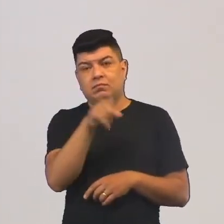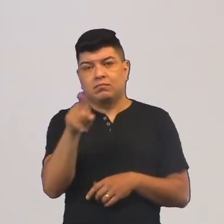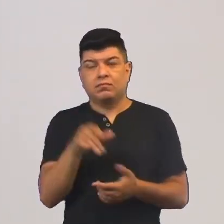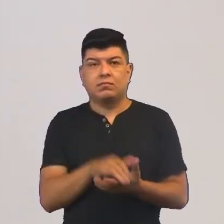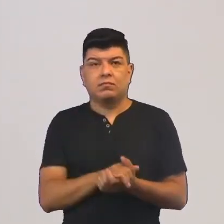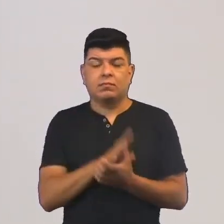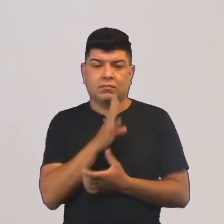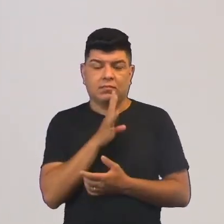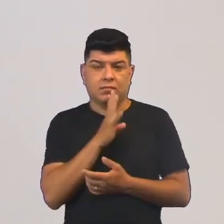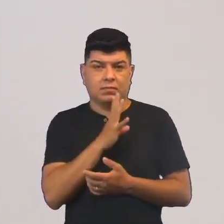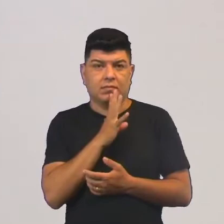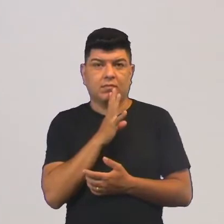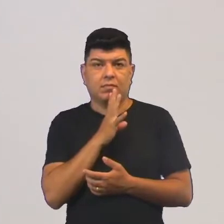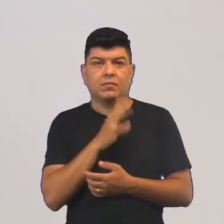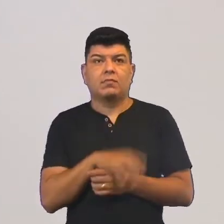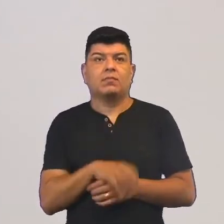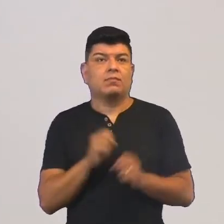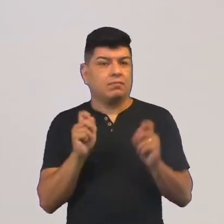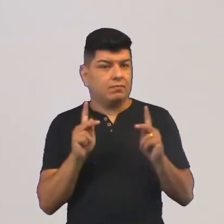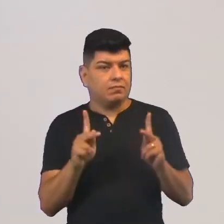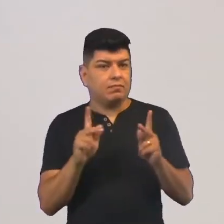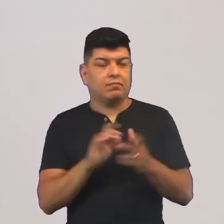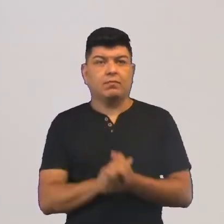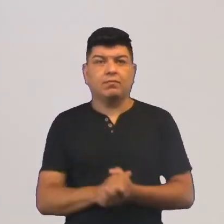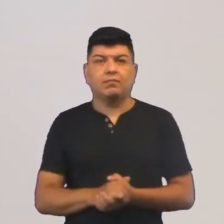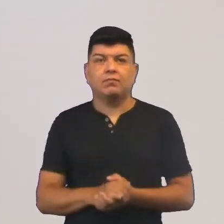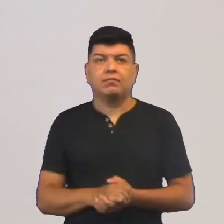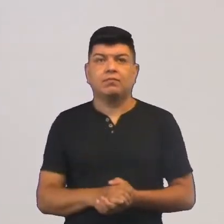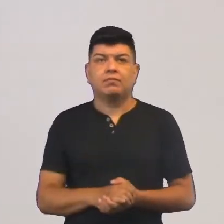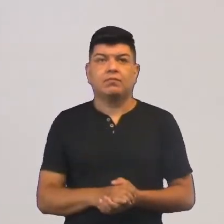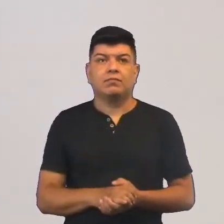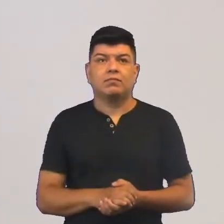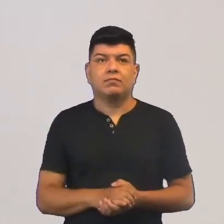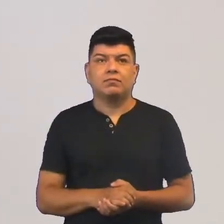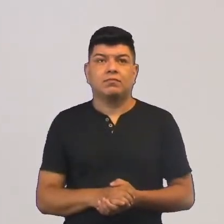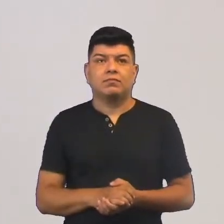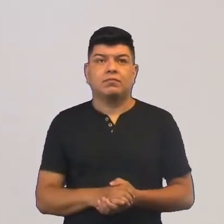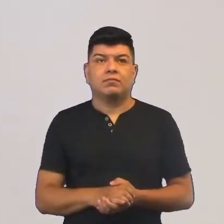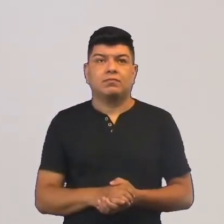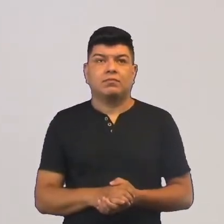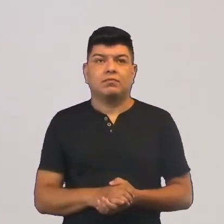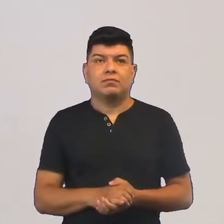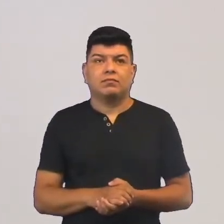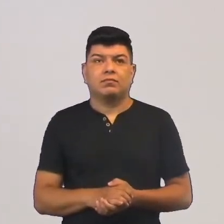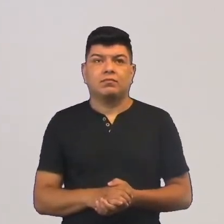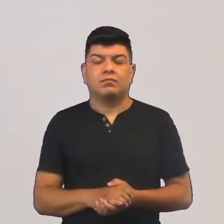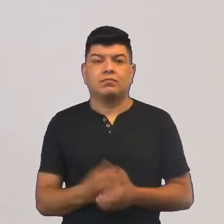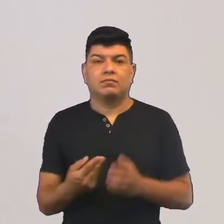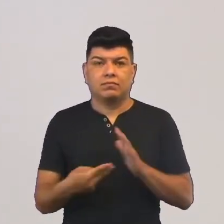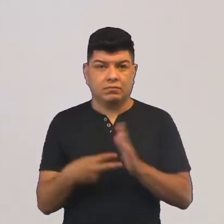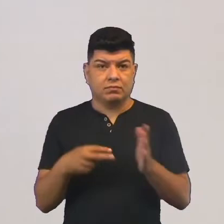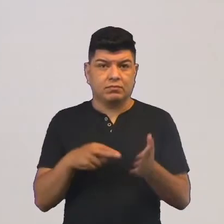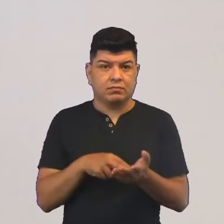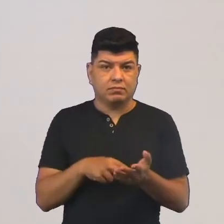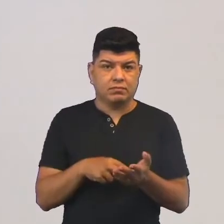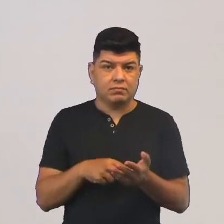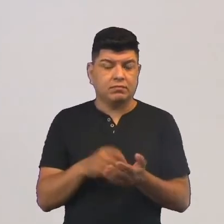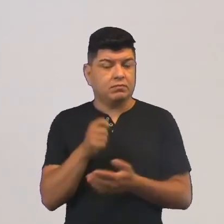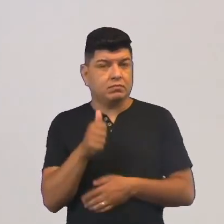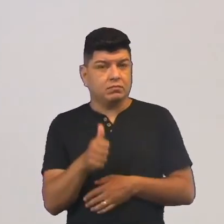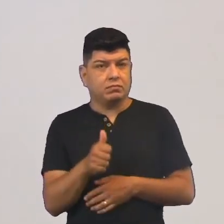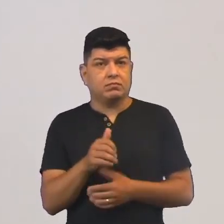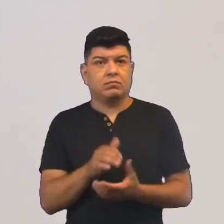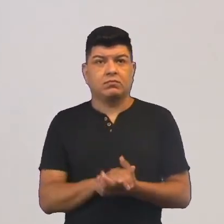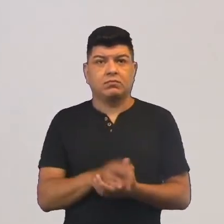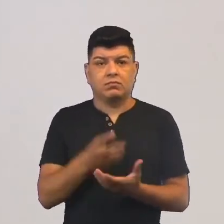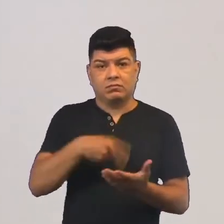você conhecer, ok? Então, vamos aqui para vermos aqui o que significa um pouco